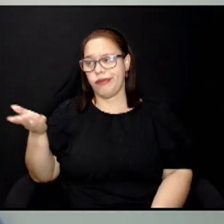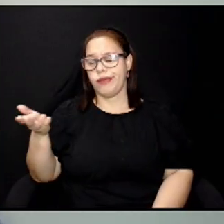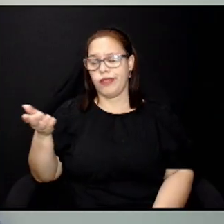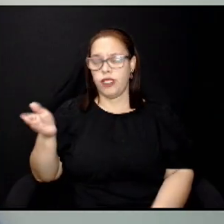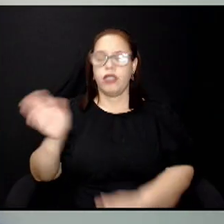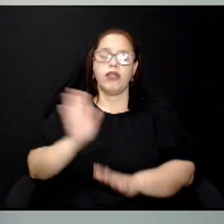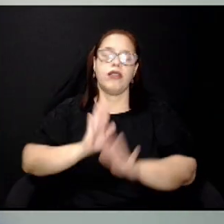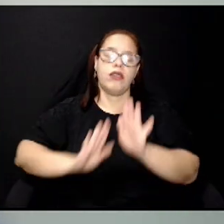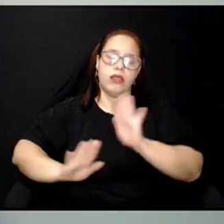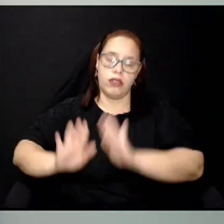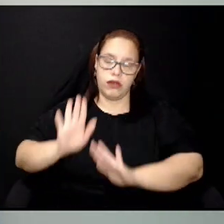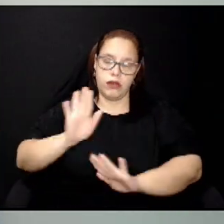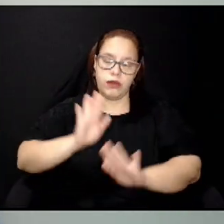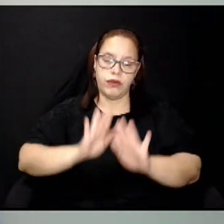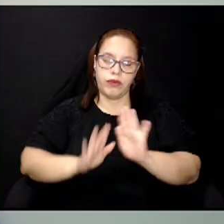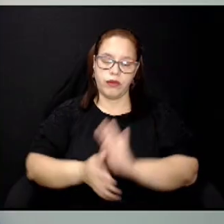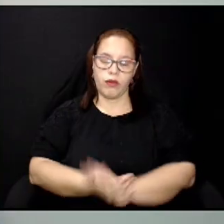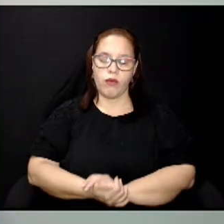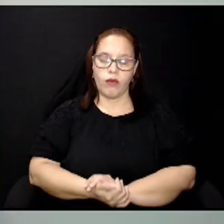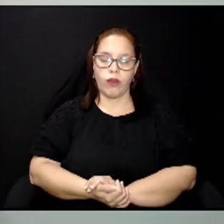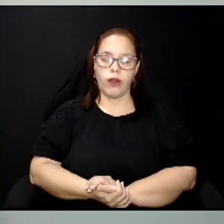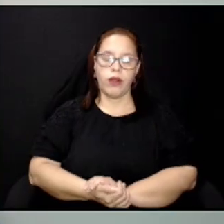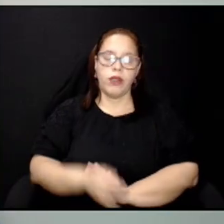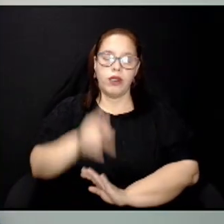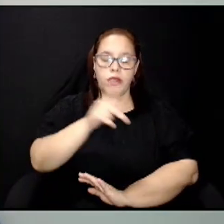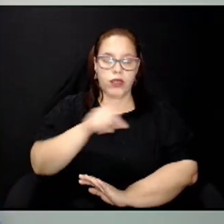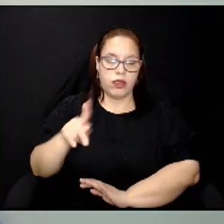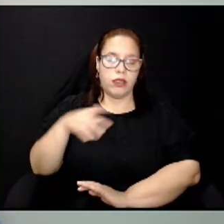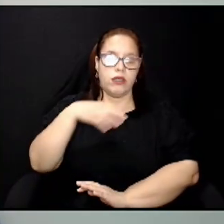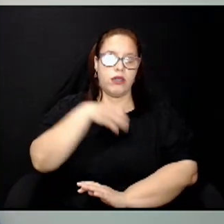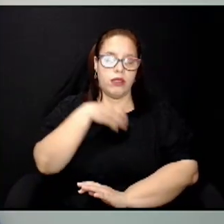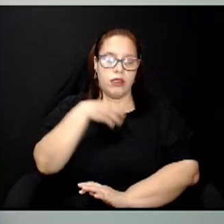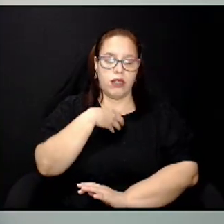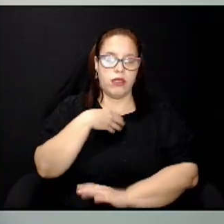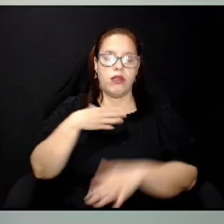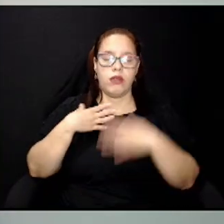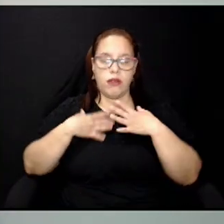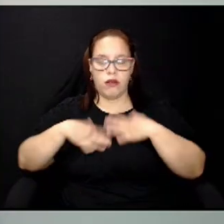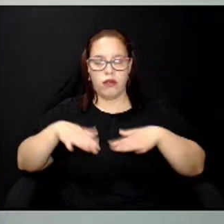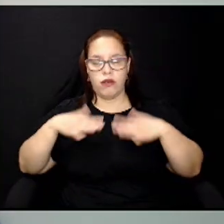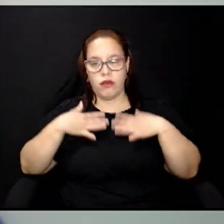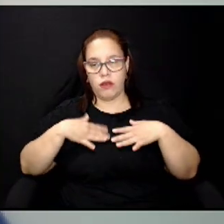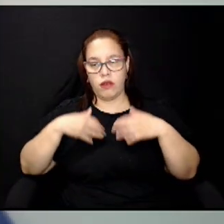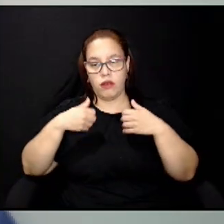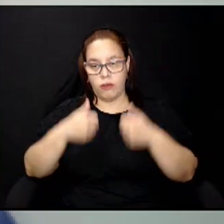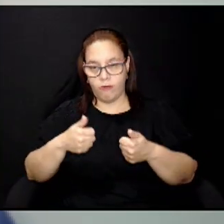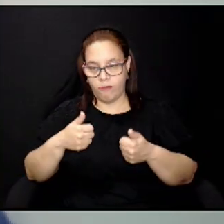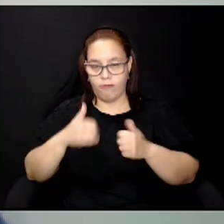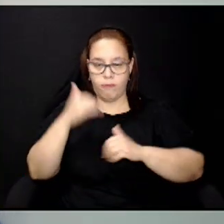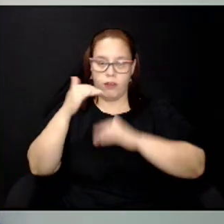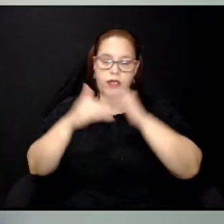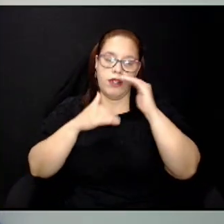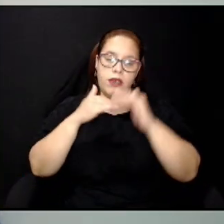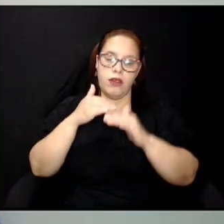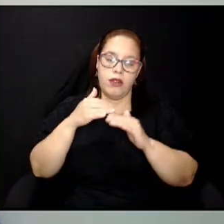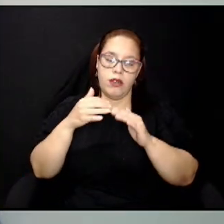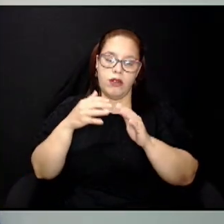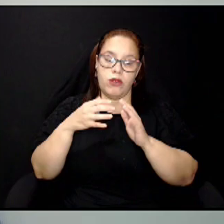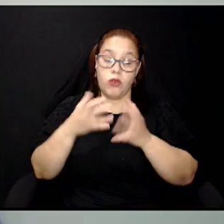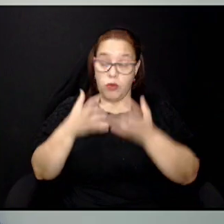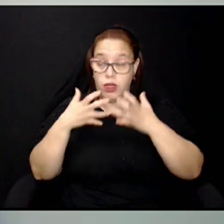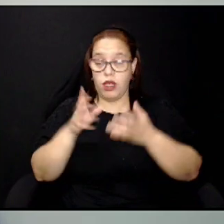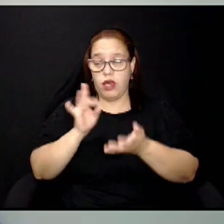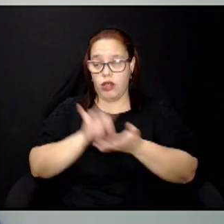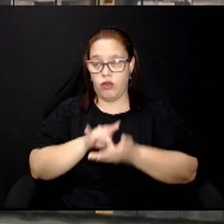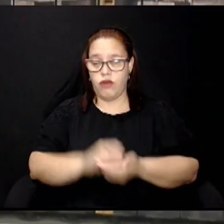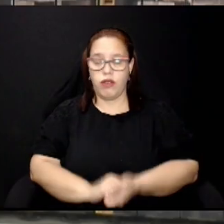cuidado para que o professor se sentisse bem confortável e bem à vontade para desenvolver do seu modo. No